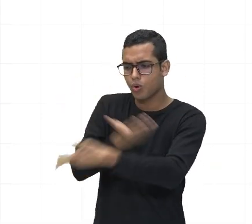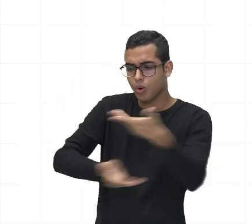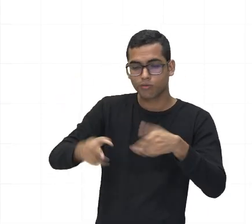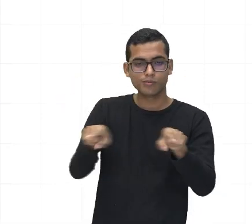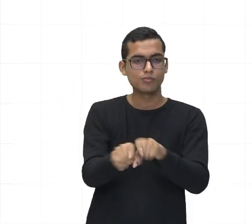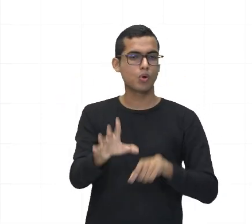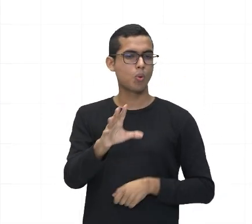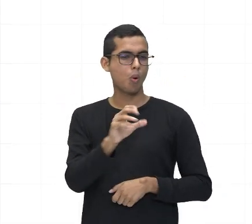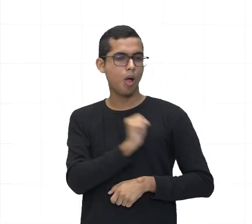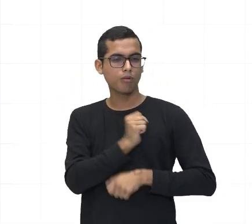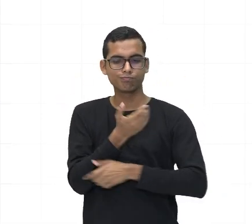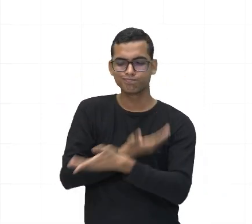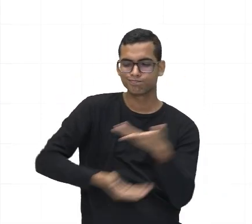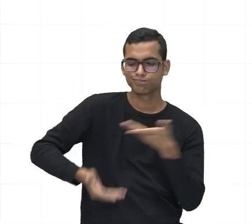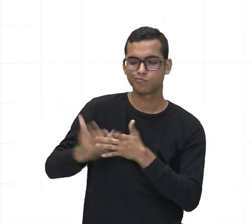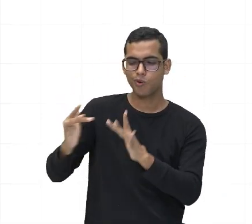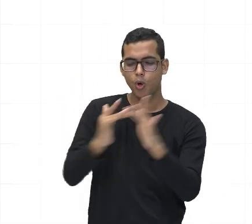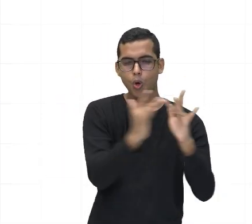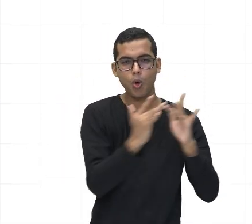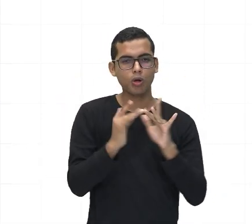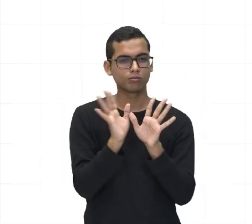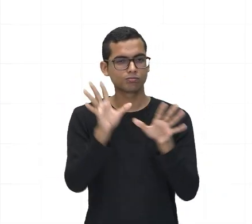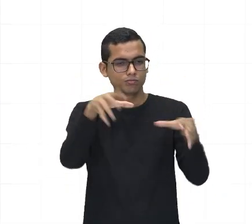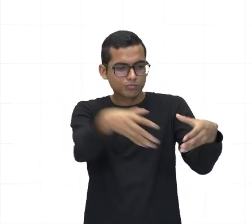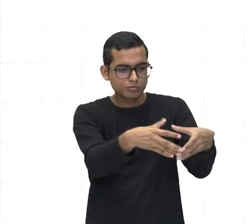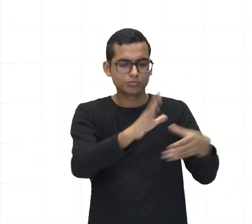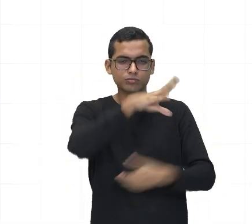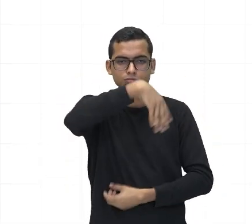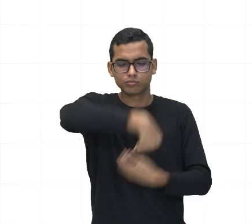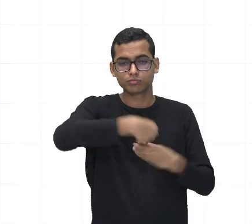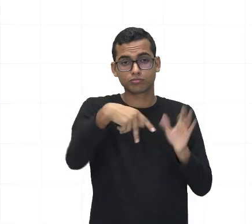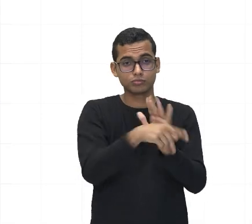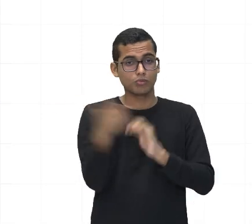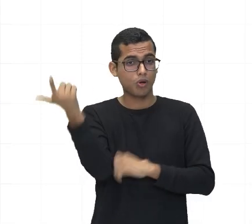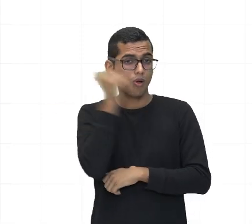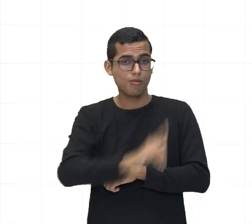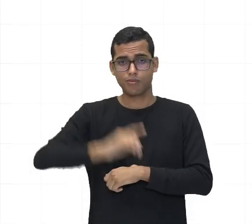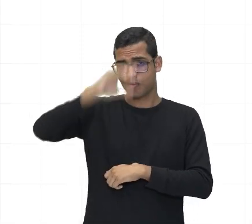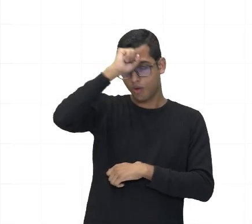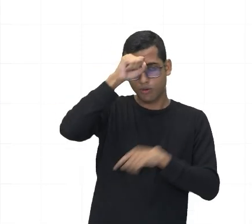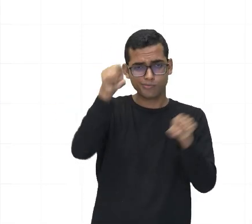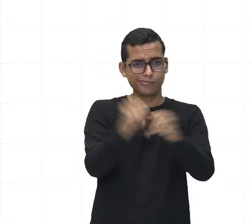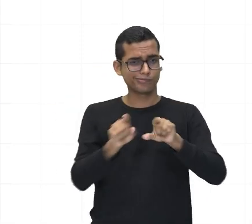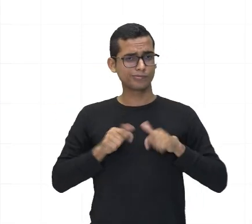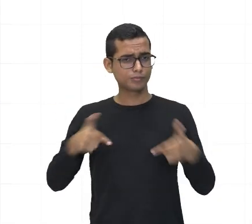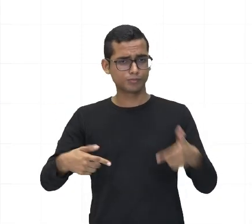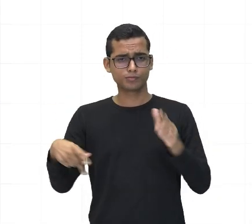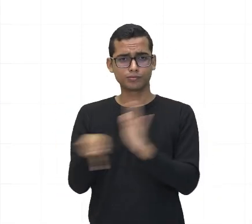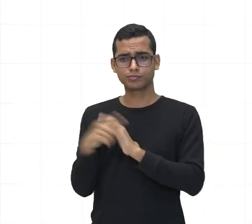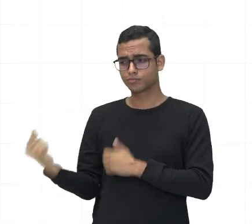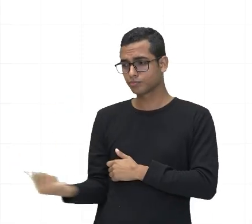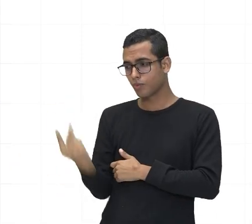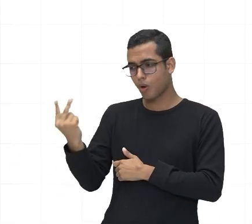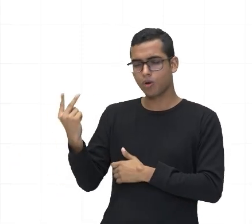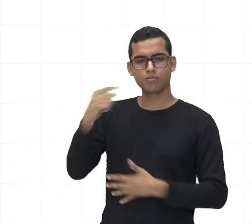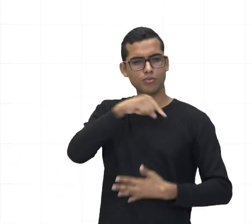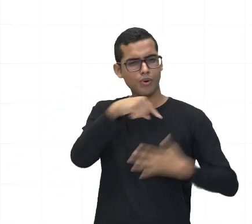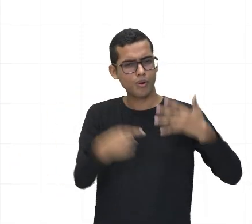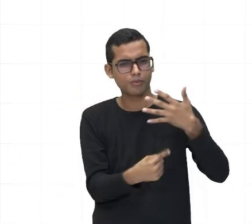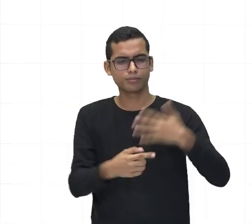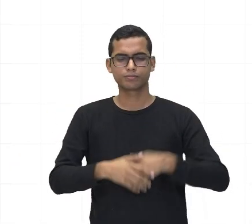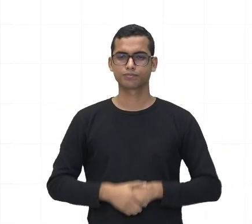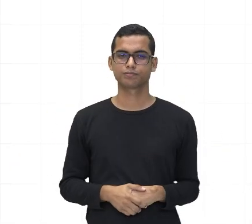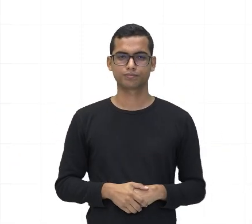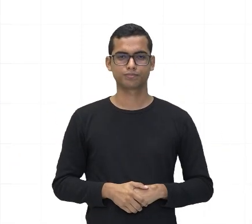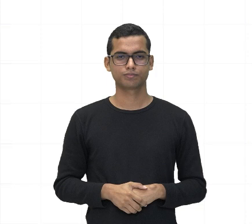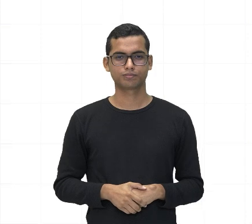próximo. É no convívio comunitário que se aprende e se praticam os valores. Depois, em terceiro,